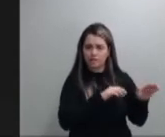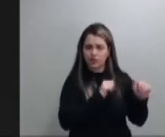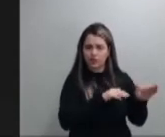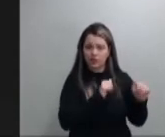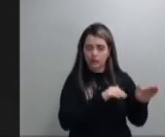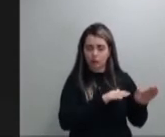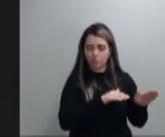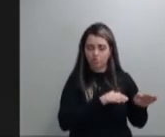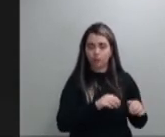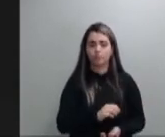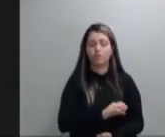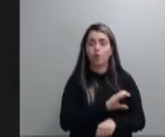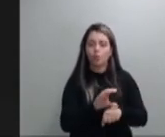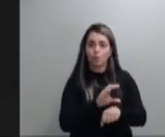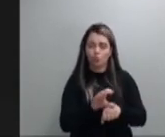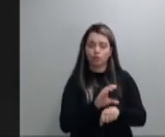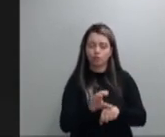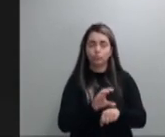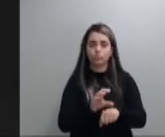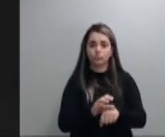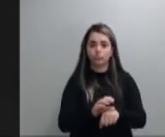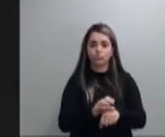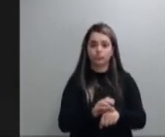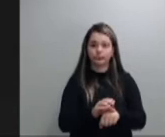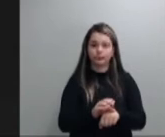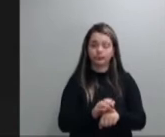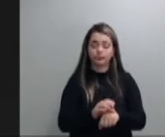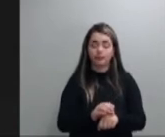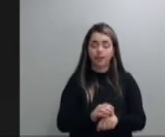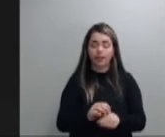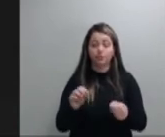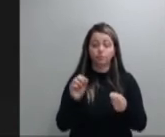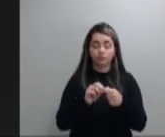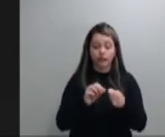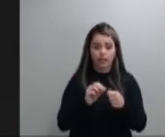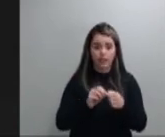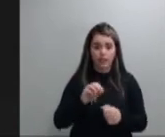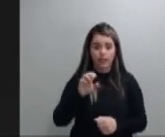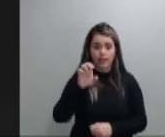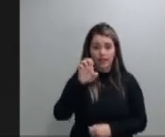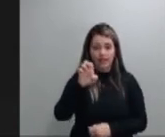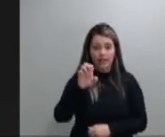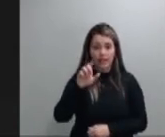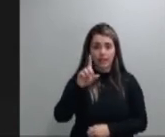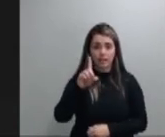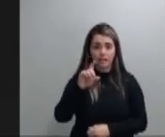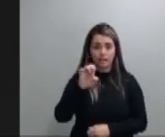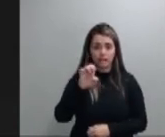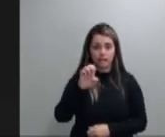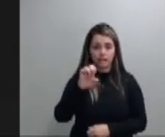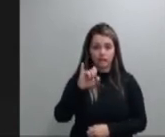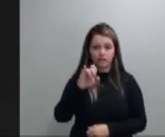comissão de concurso por meio do edital 32, no uso daquela previsão estatutária,